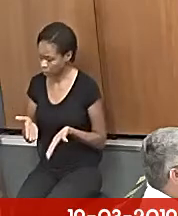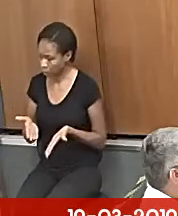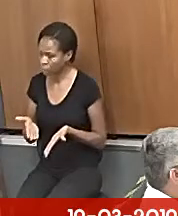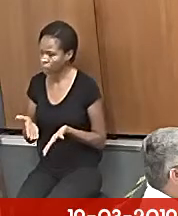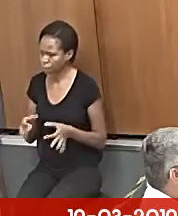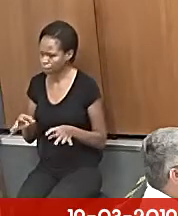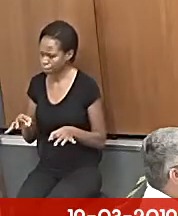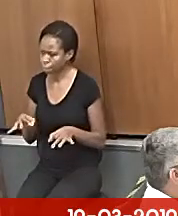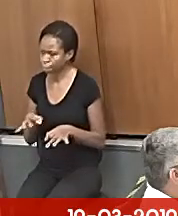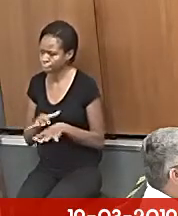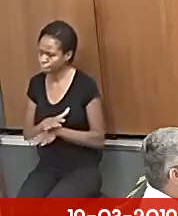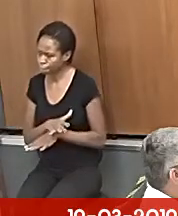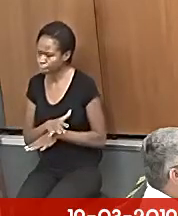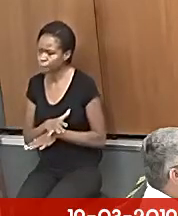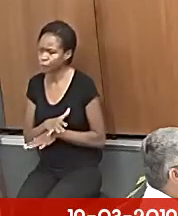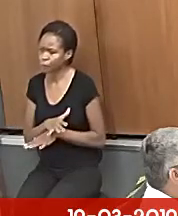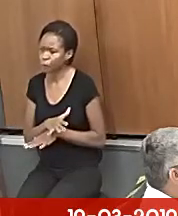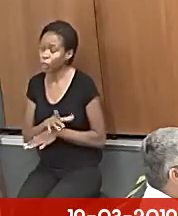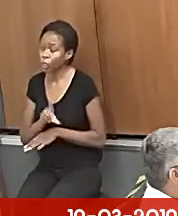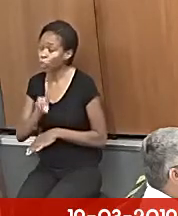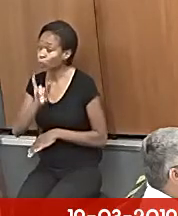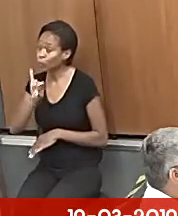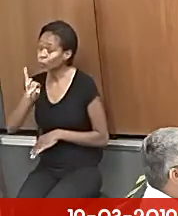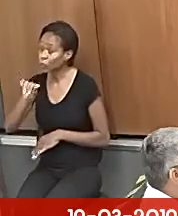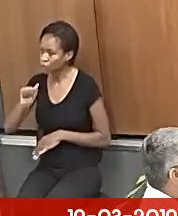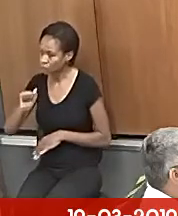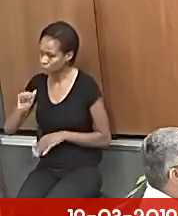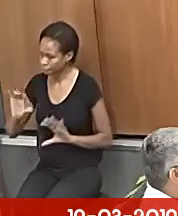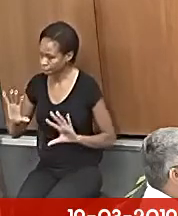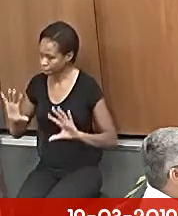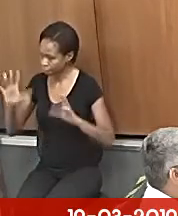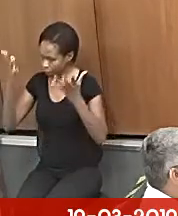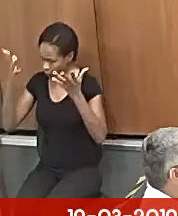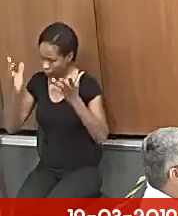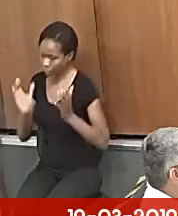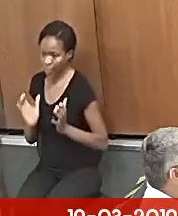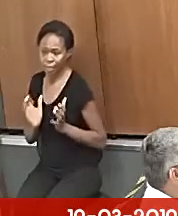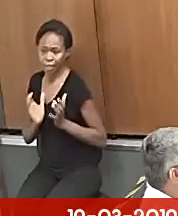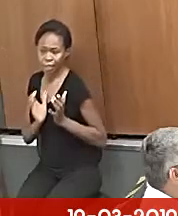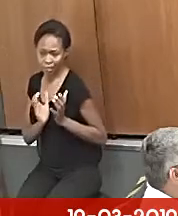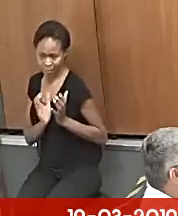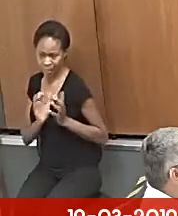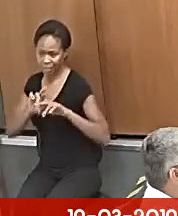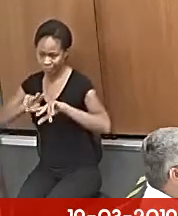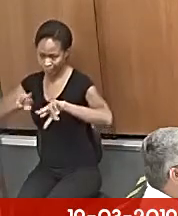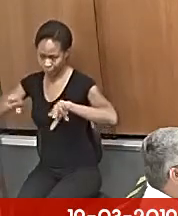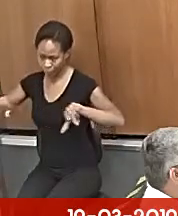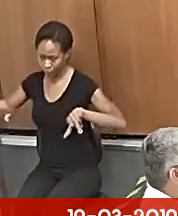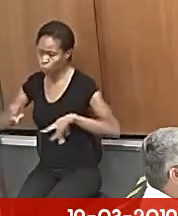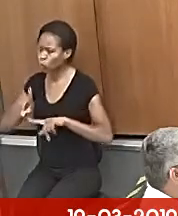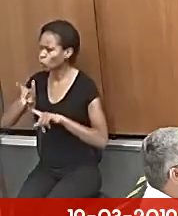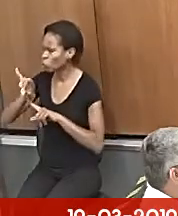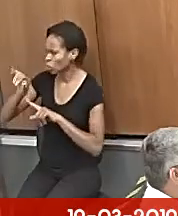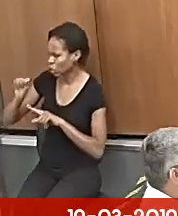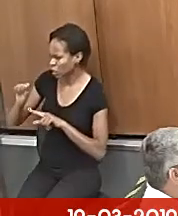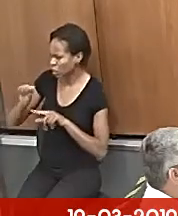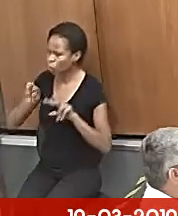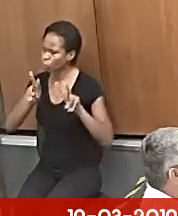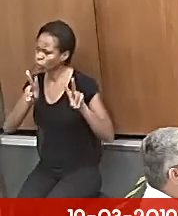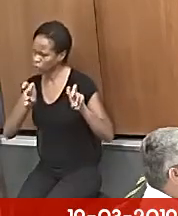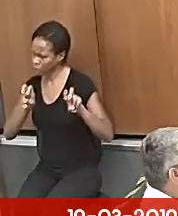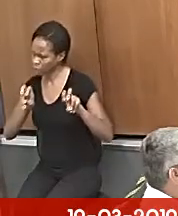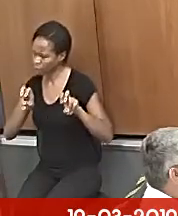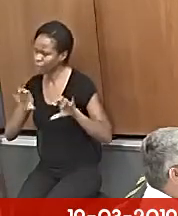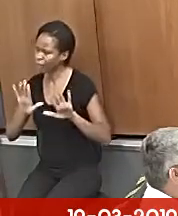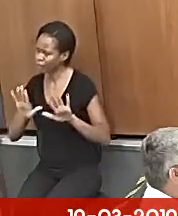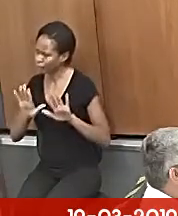é assegurada a data da comemoração das apaes o dia nós vamos decidir e o tema não é isso